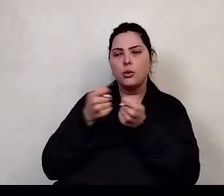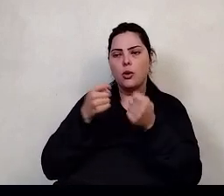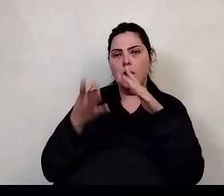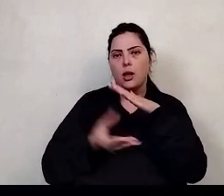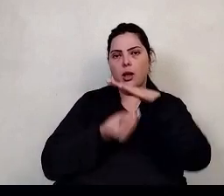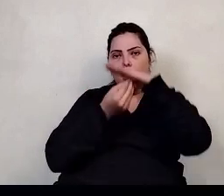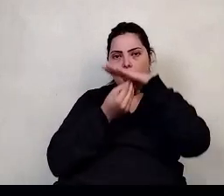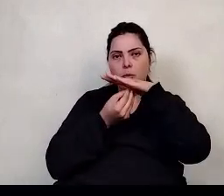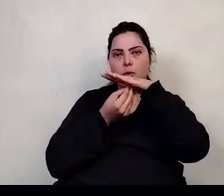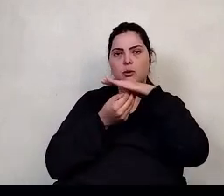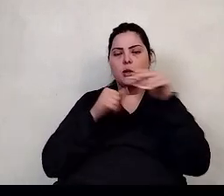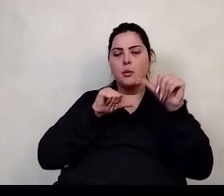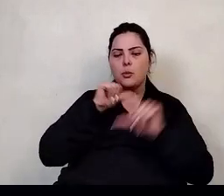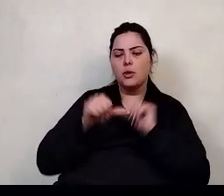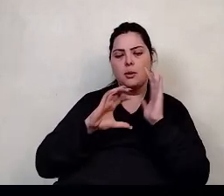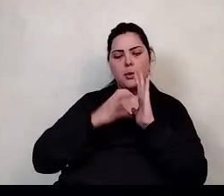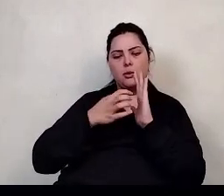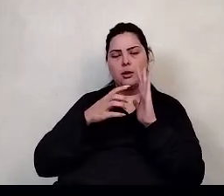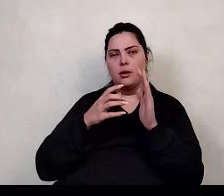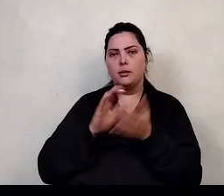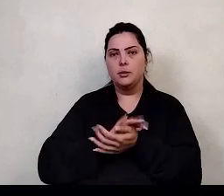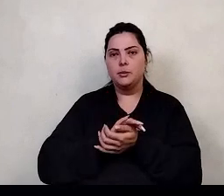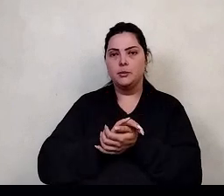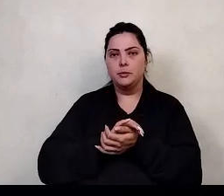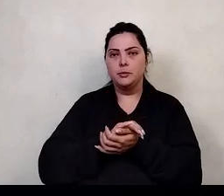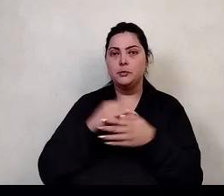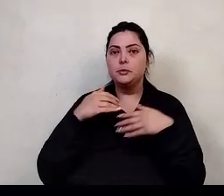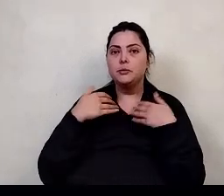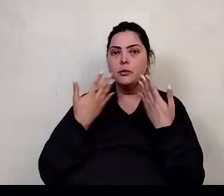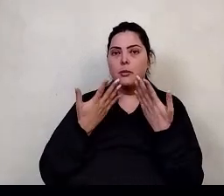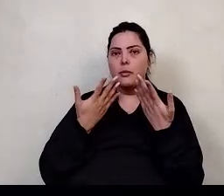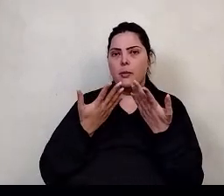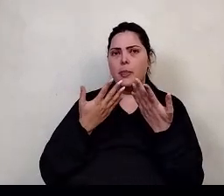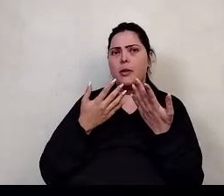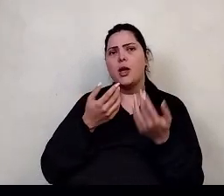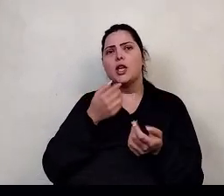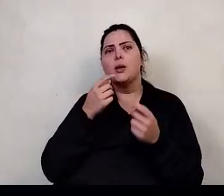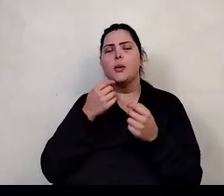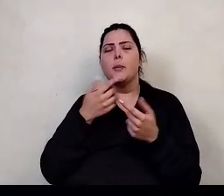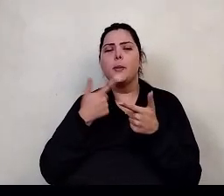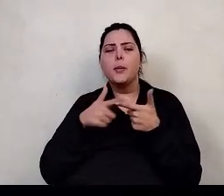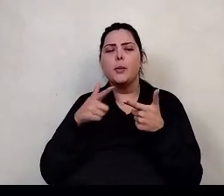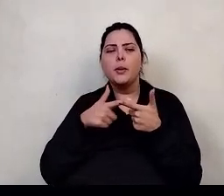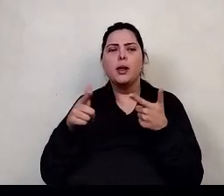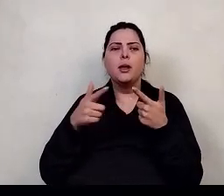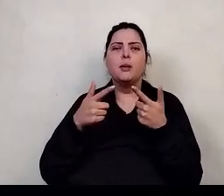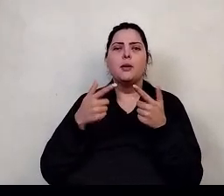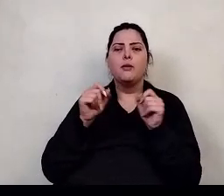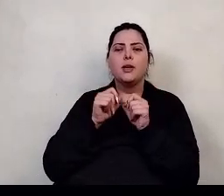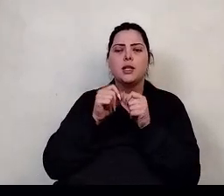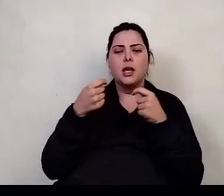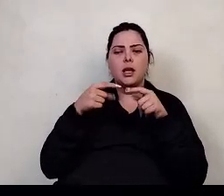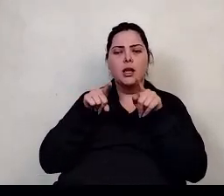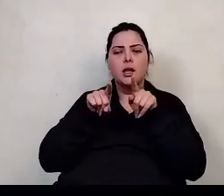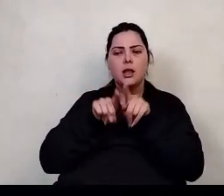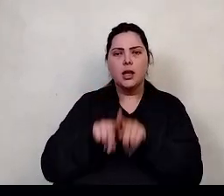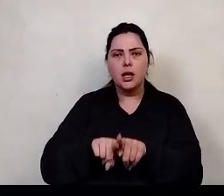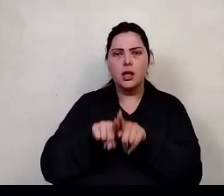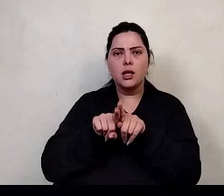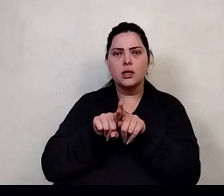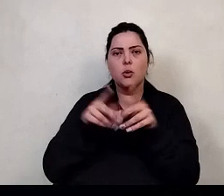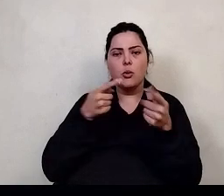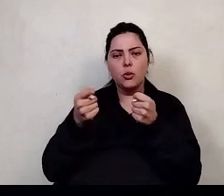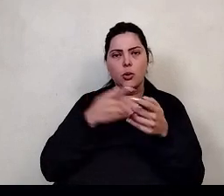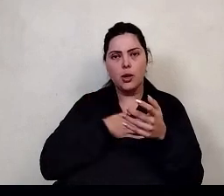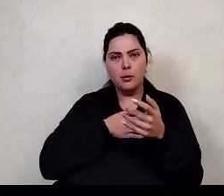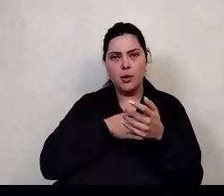banco de dados, certo? Então, não é um pecado eu trazer pontos de integração que são de controles meu para eu poder